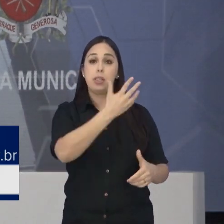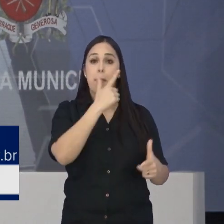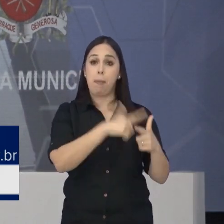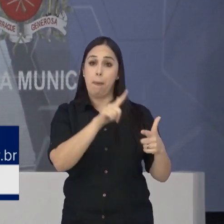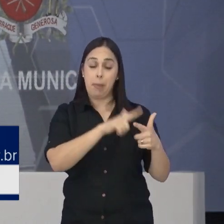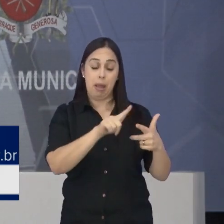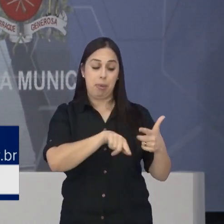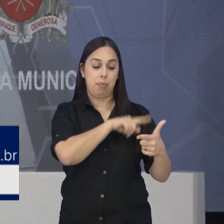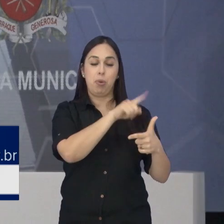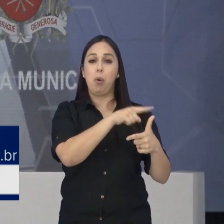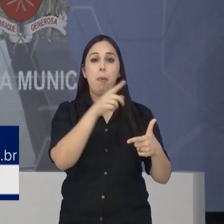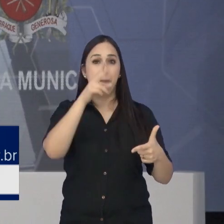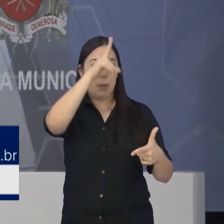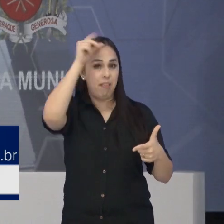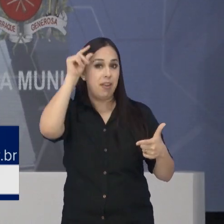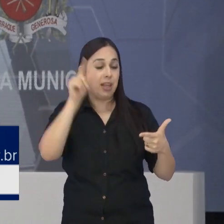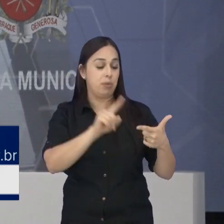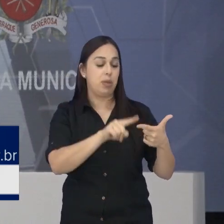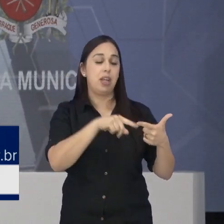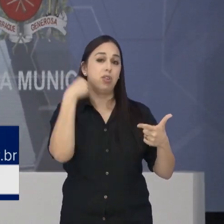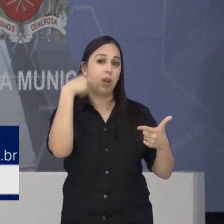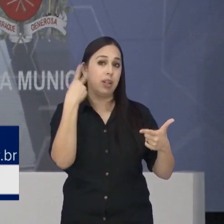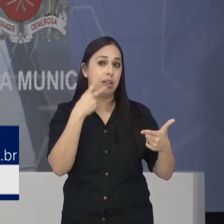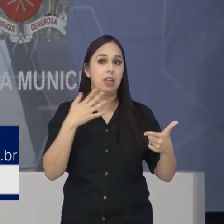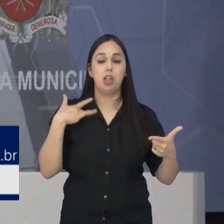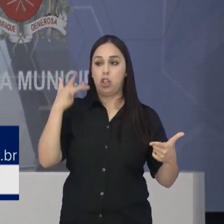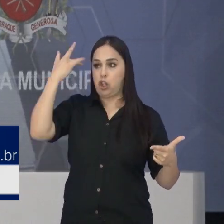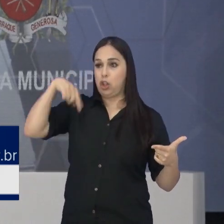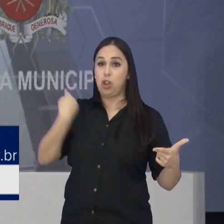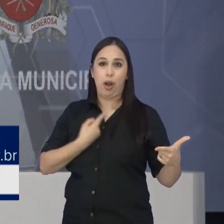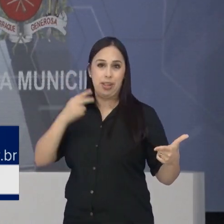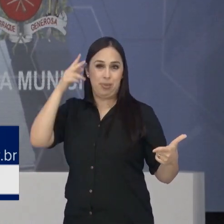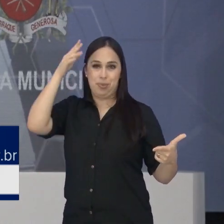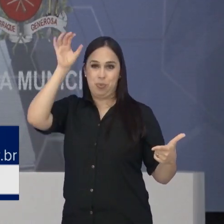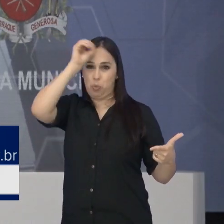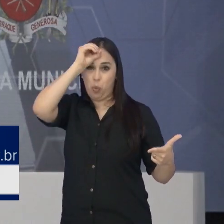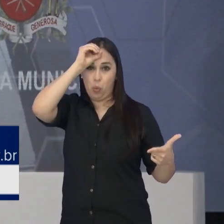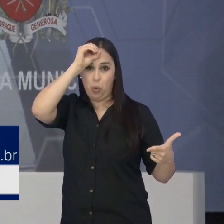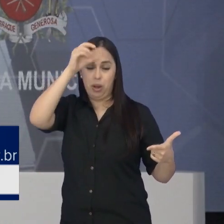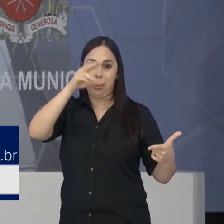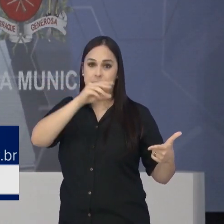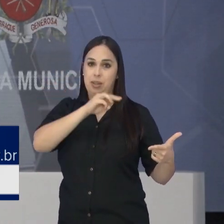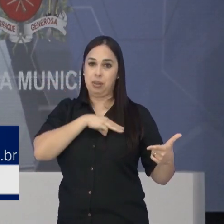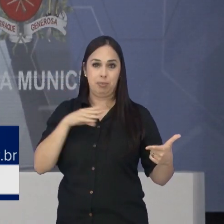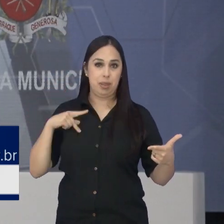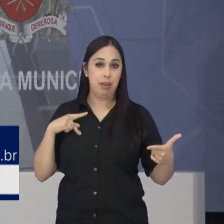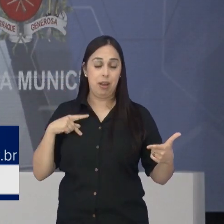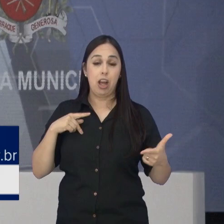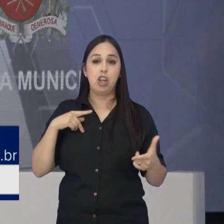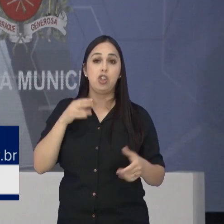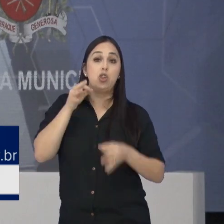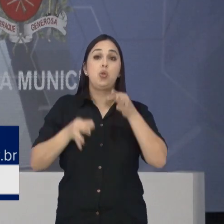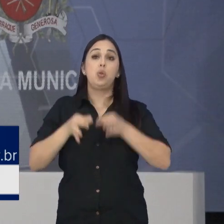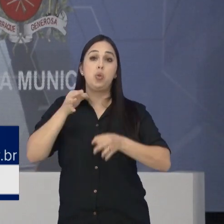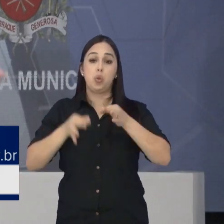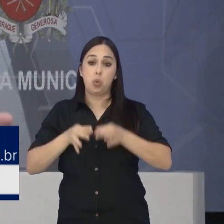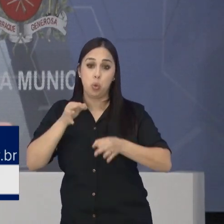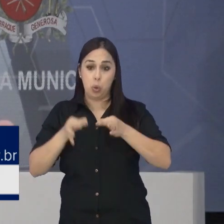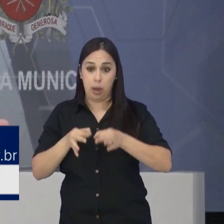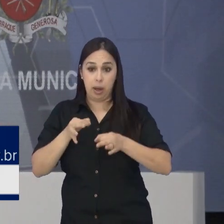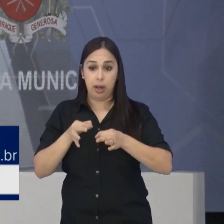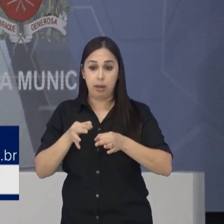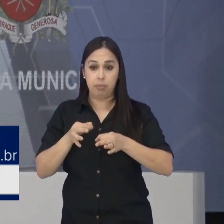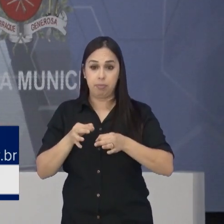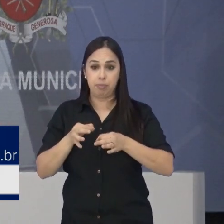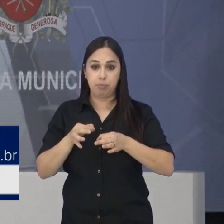que a gente não sabe como que o Tribunal de Contas do Estado vai julgar todas essas inconsistências, essa